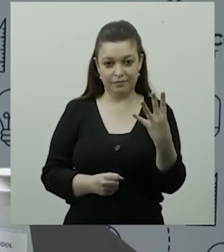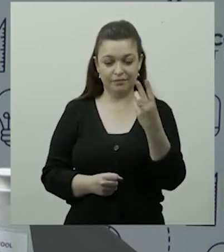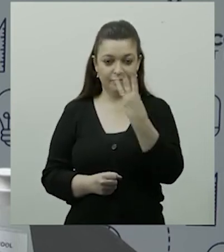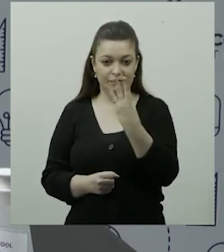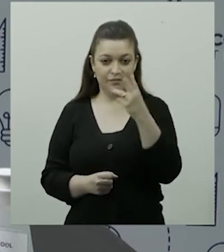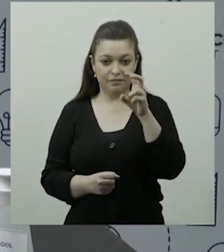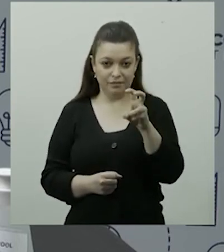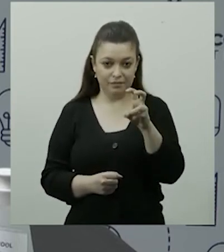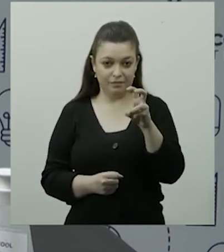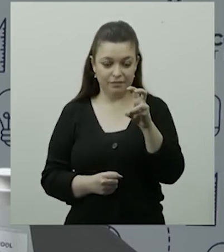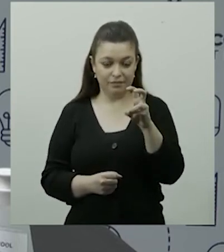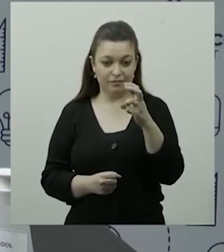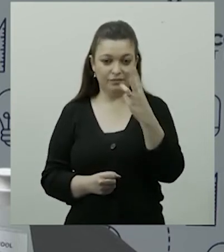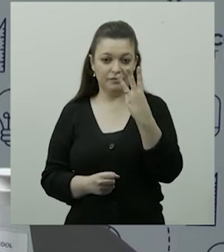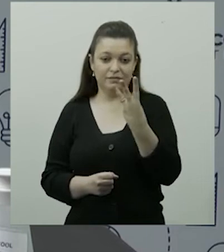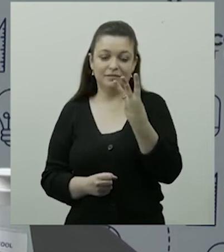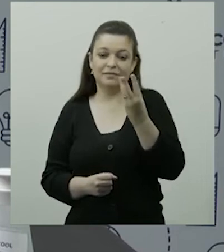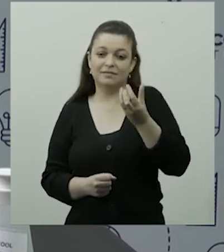34, 35,